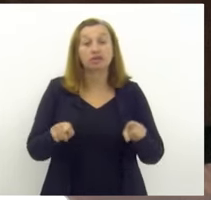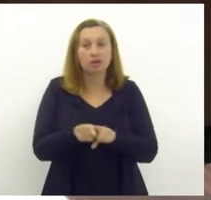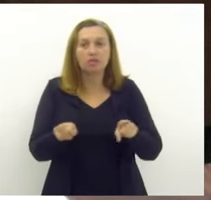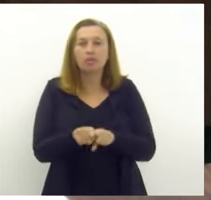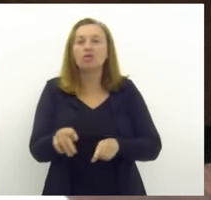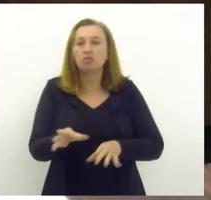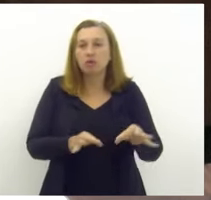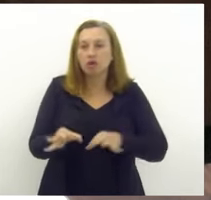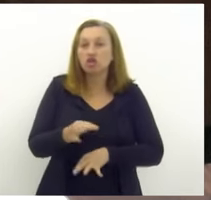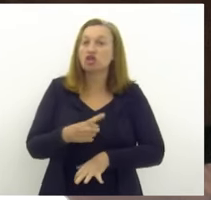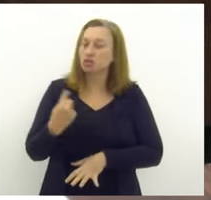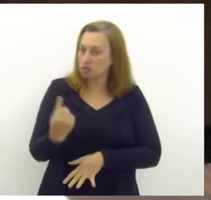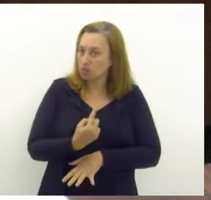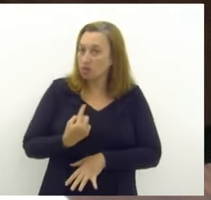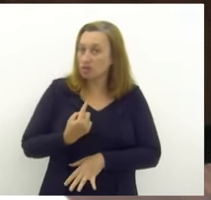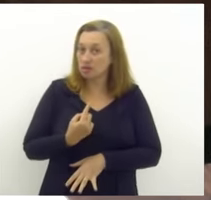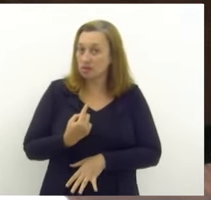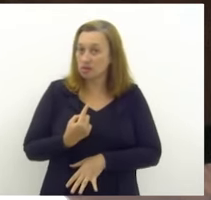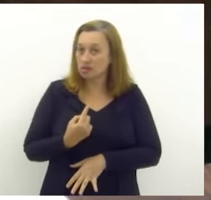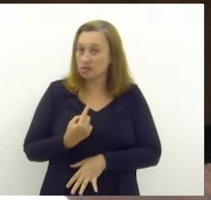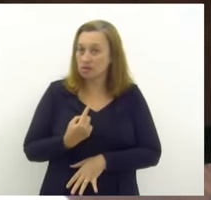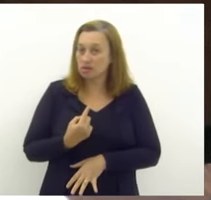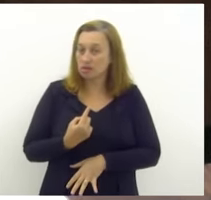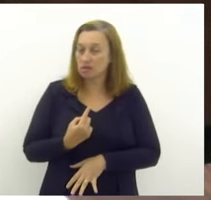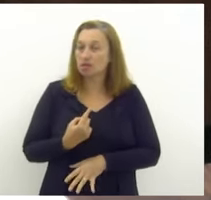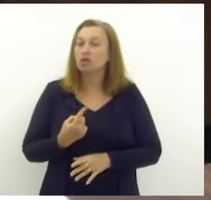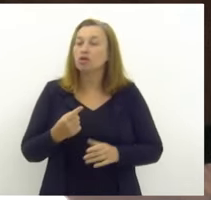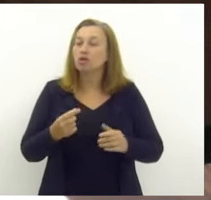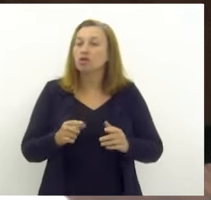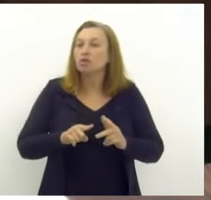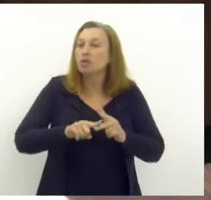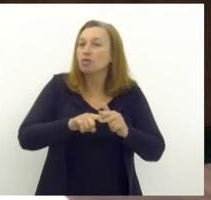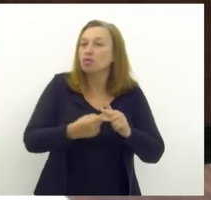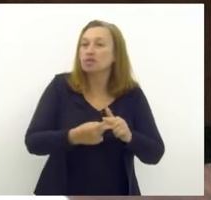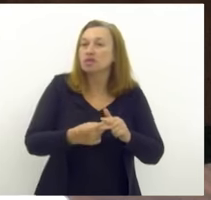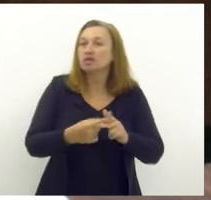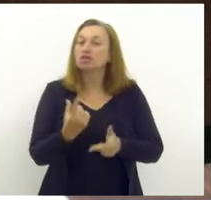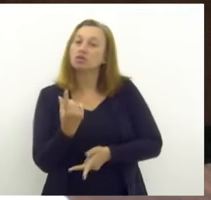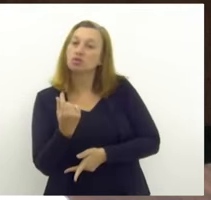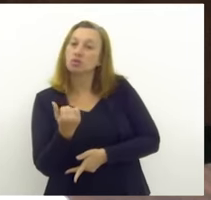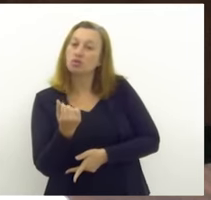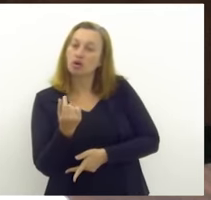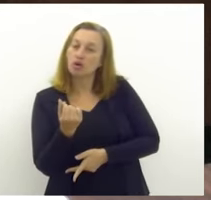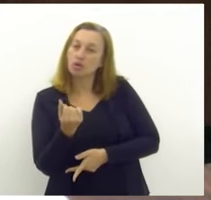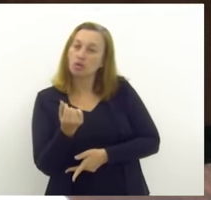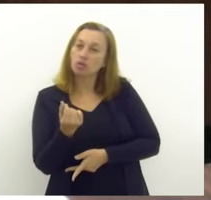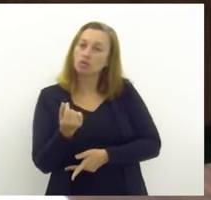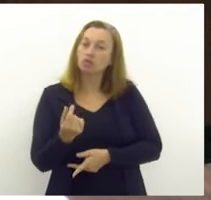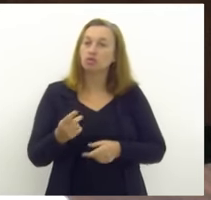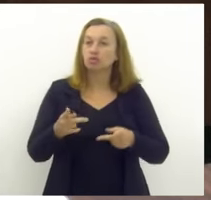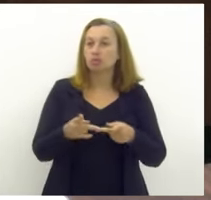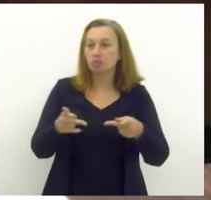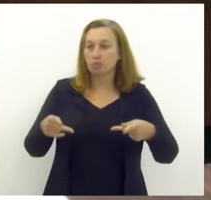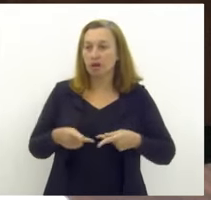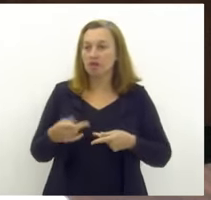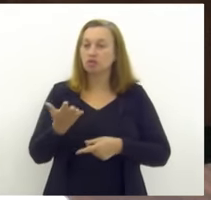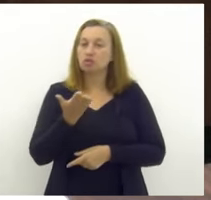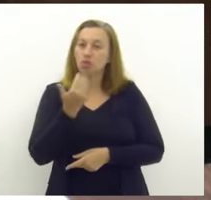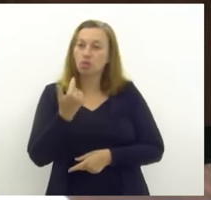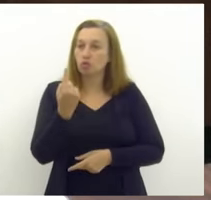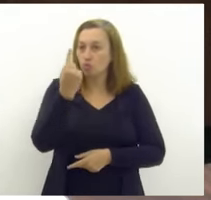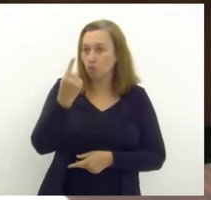projeto nosso garantindo a manutenção do valor do restaurante do do prato de comida por R